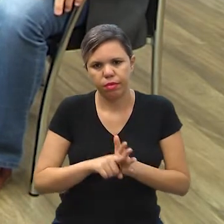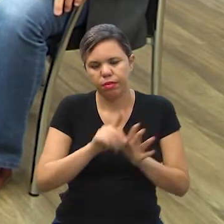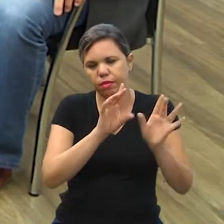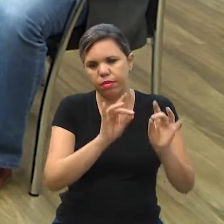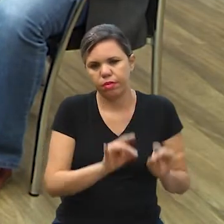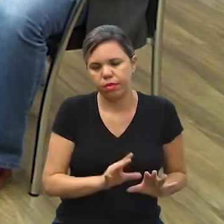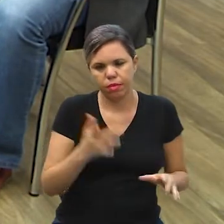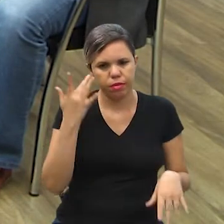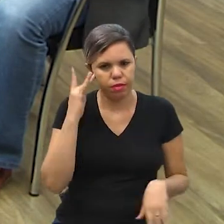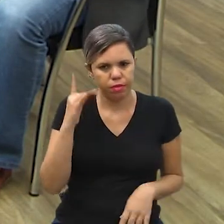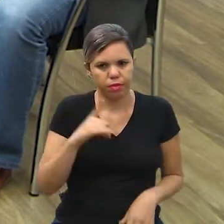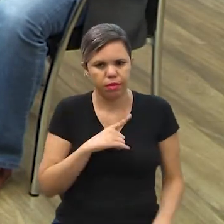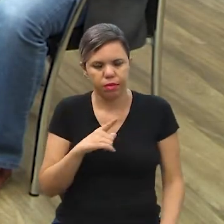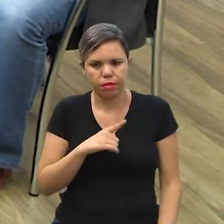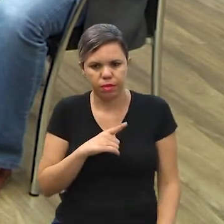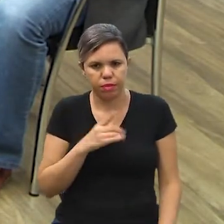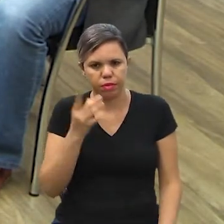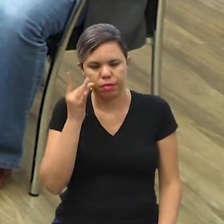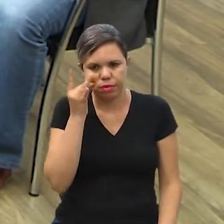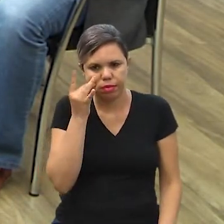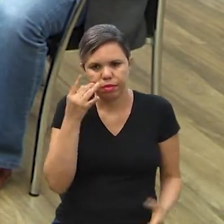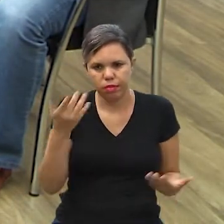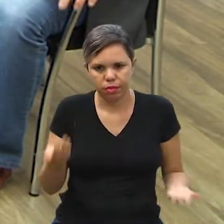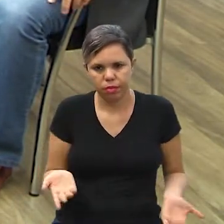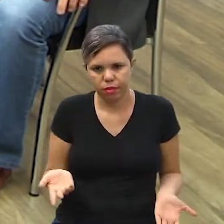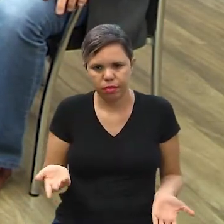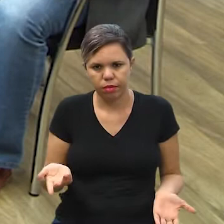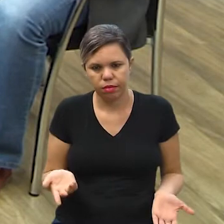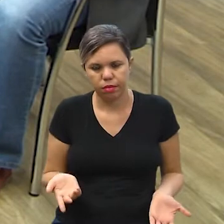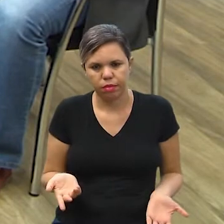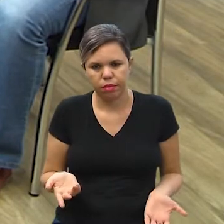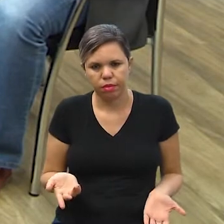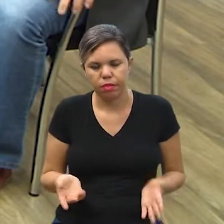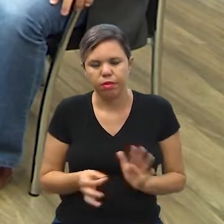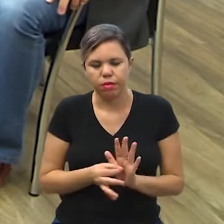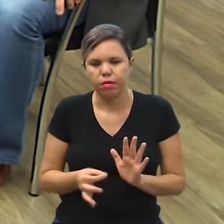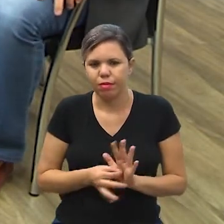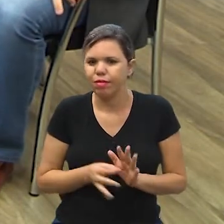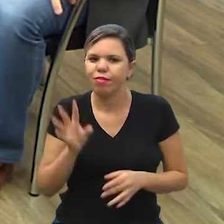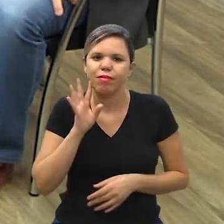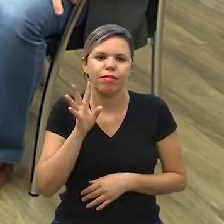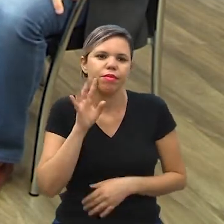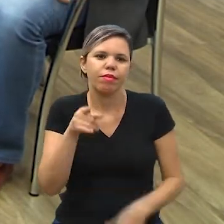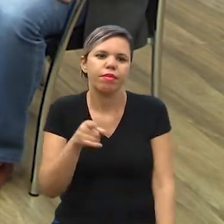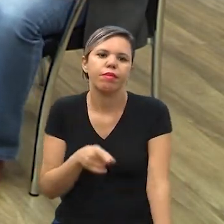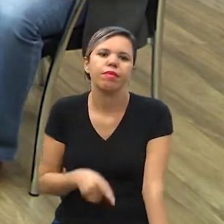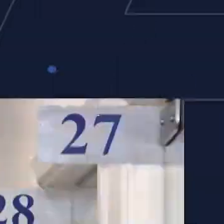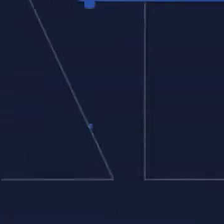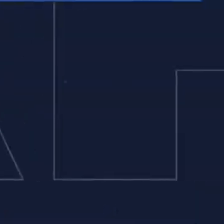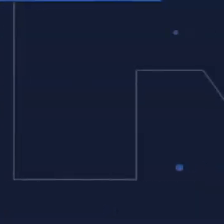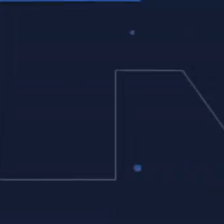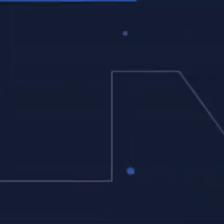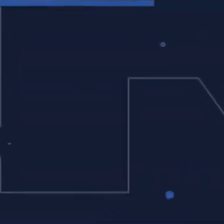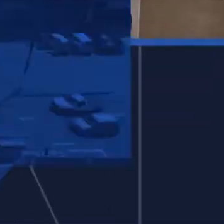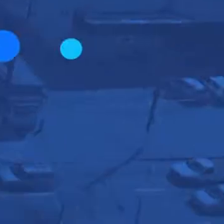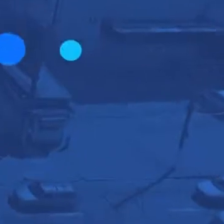um estudo minucioso acho que temos que está presente então eu tô ali minha opinião legal